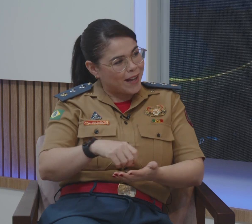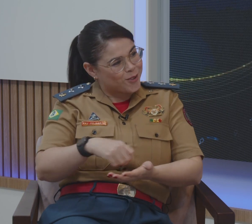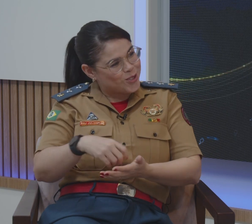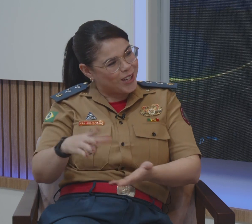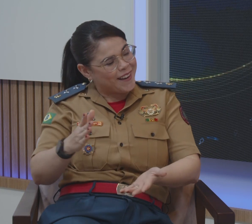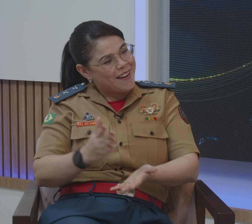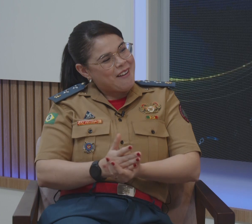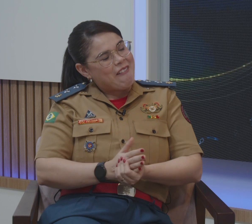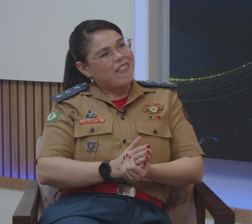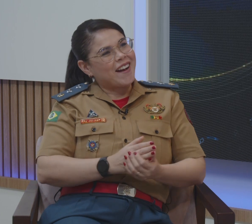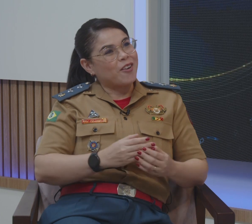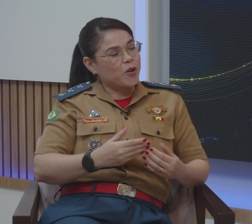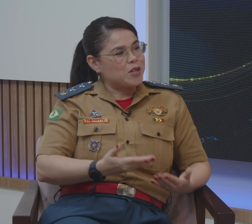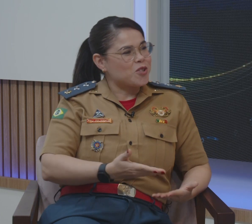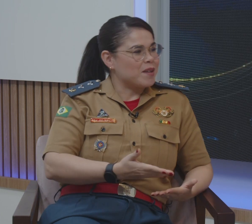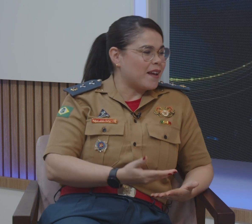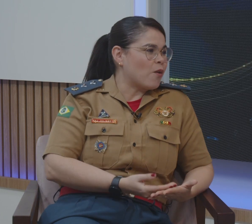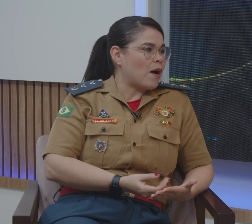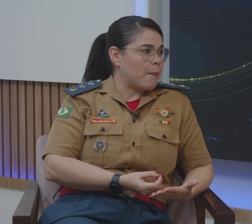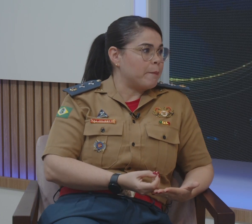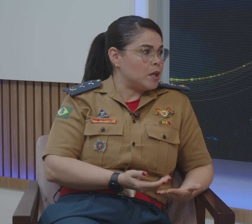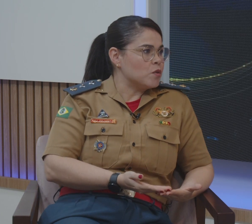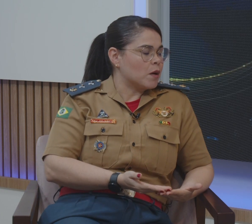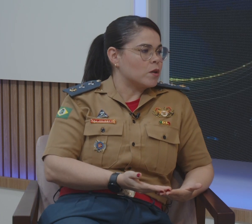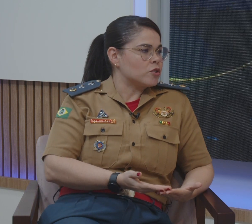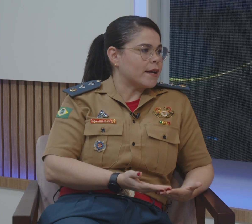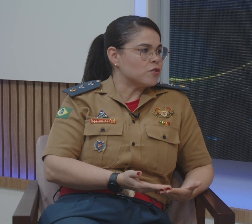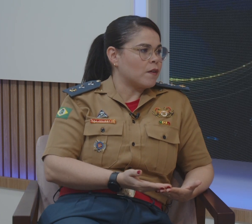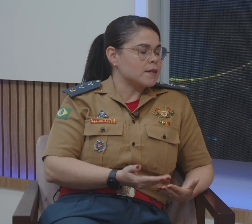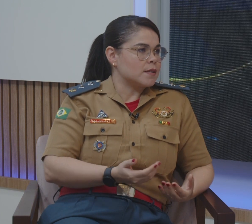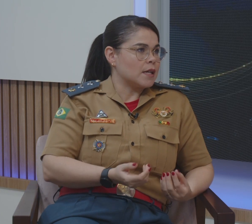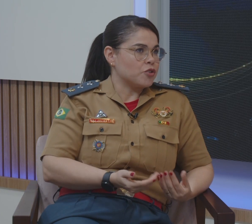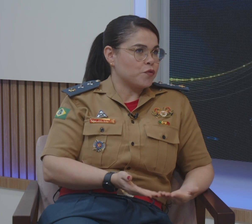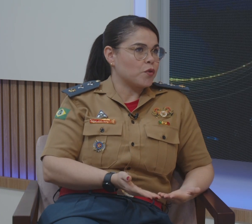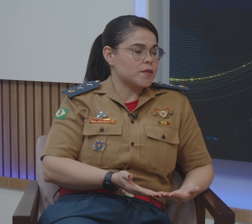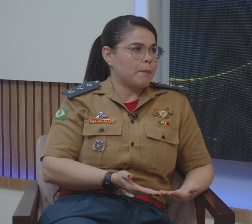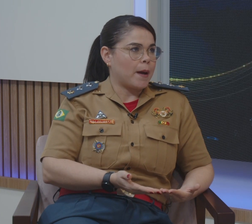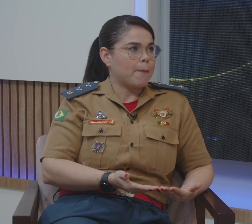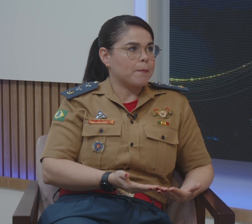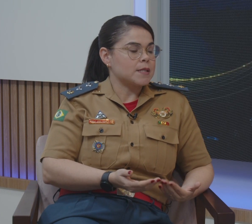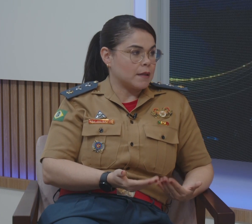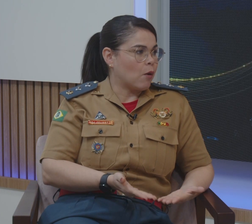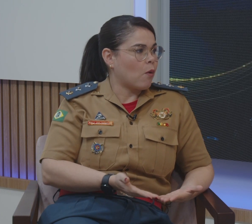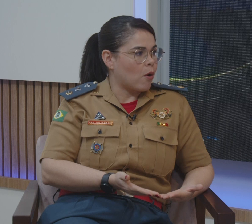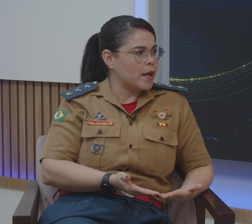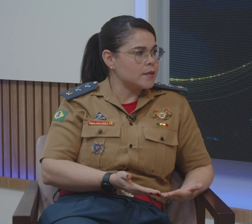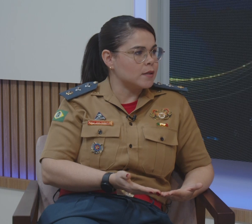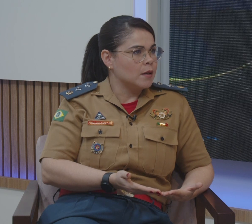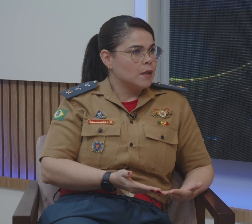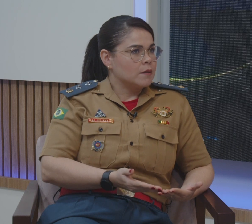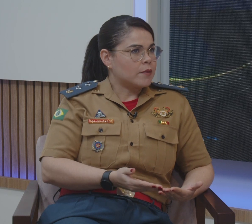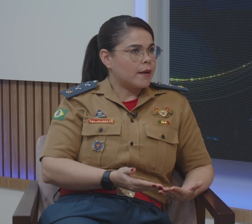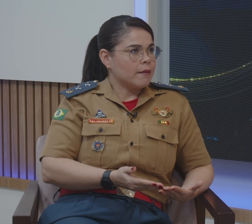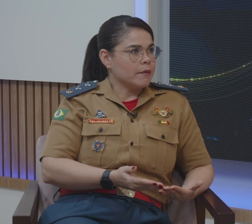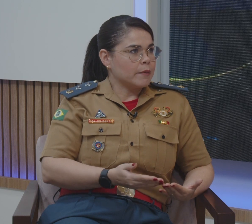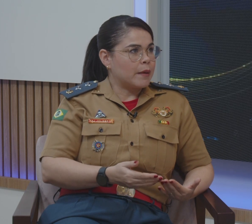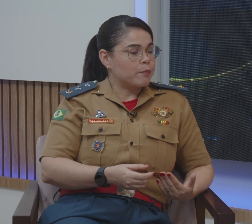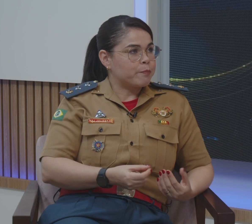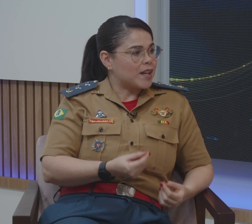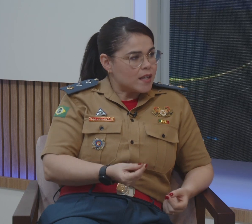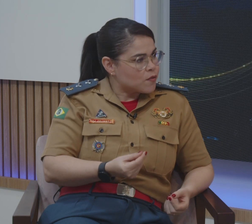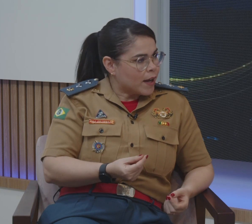coragem no ato de marcar. Eu não me intimidei com a mínima quantidade de vagas, que se a gente fosse parar para pensar na concorrência,